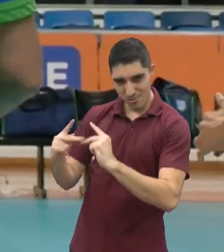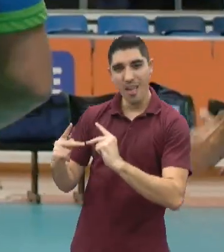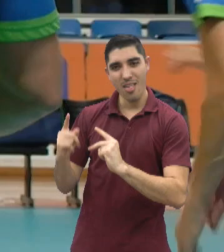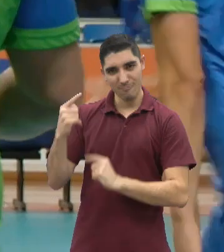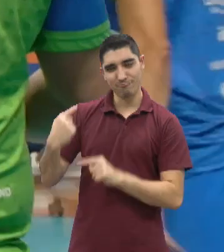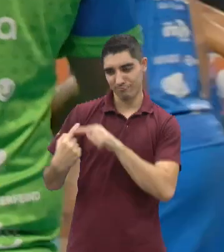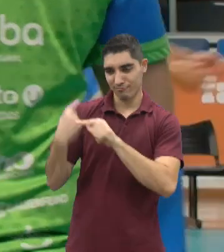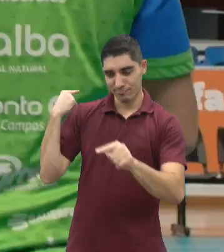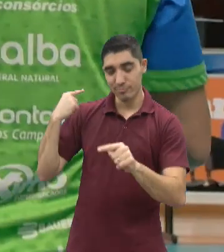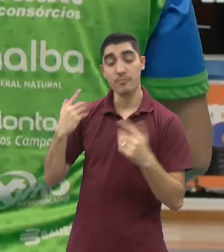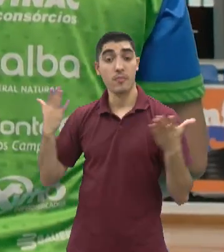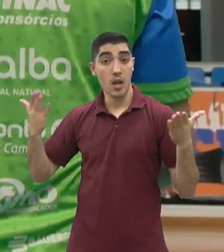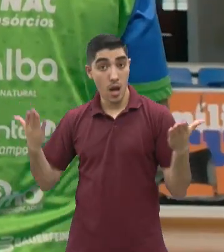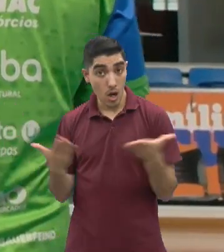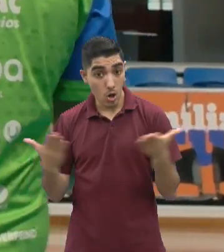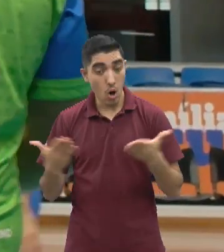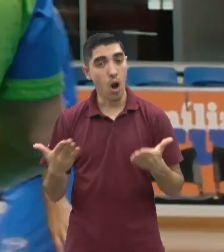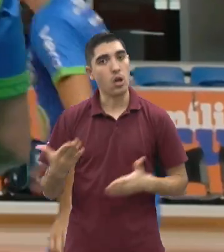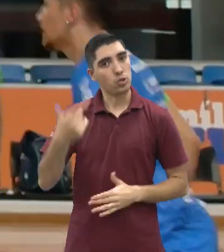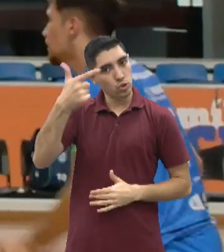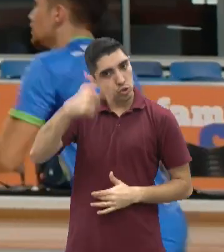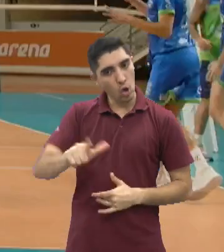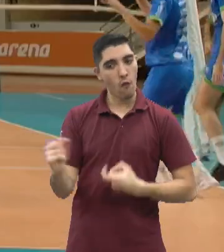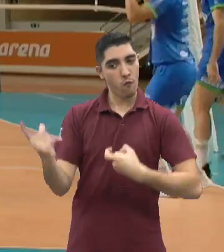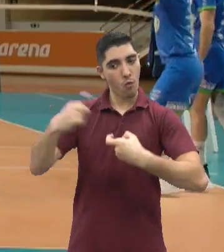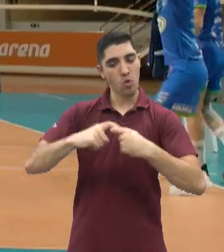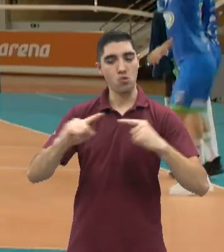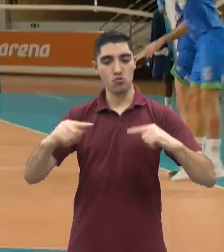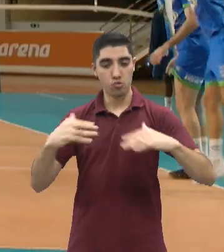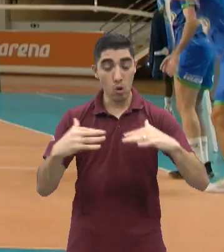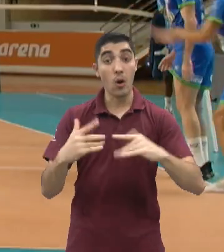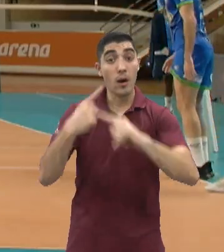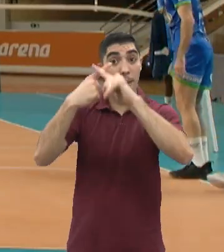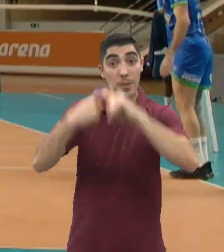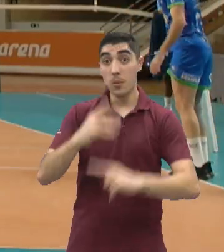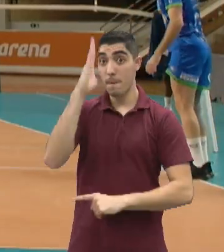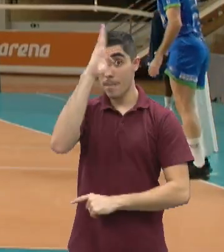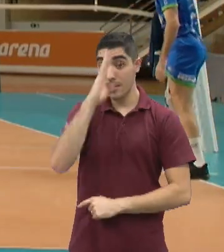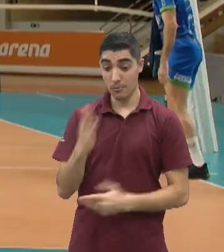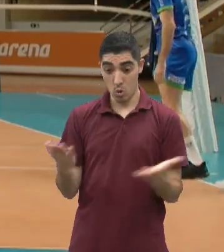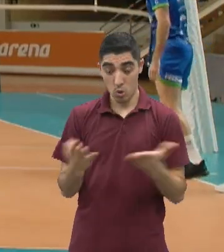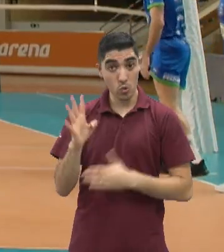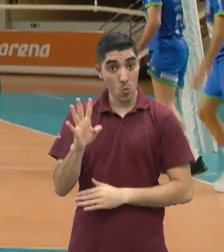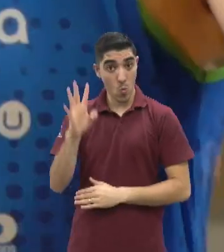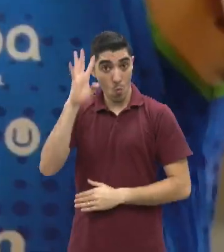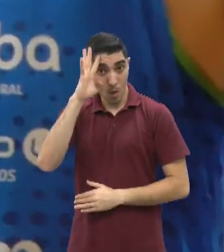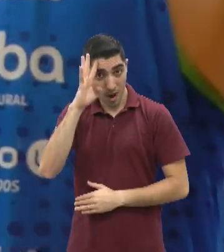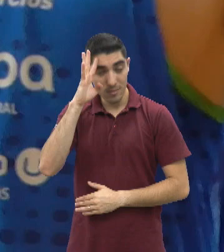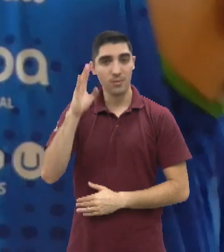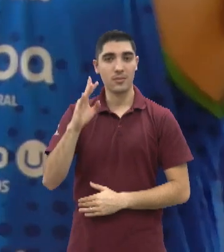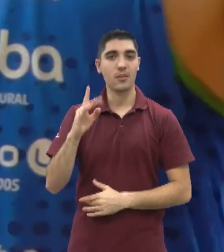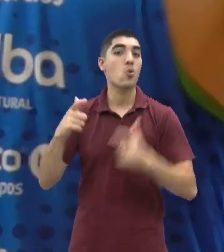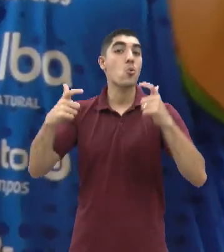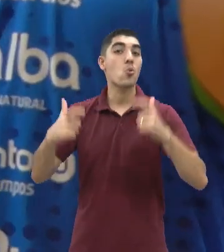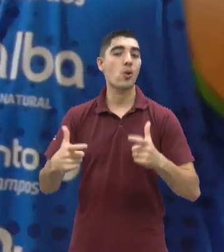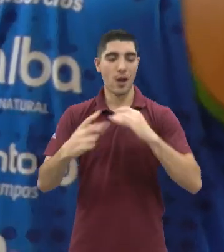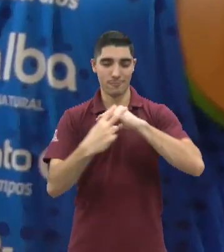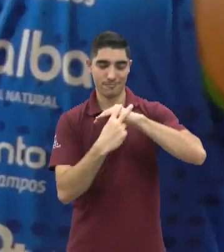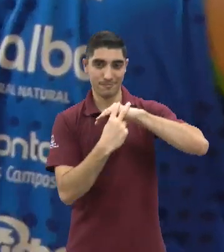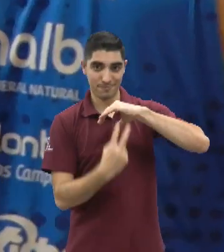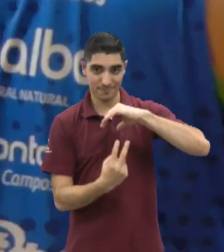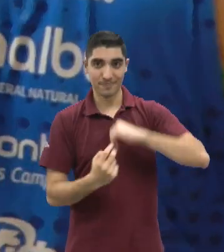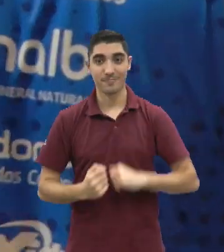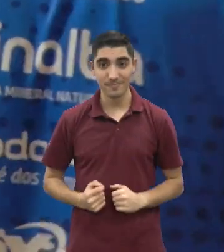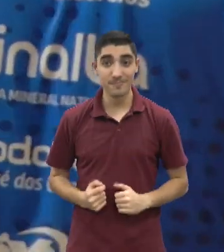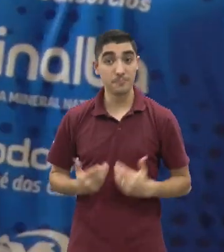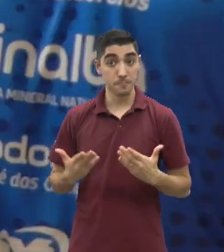Bacilieri retorna às quadras para a estreia na Superliga nesta quarta-feira na Arena de Esportes. E durante esse período de mais